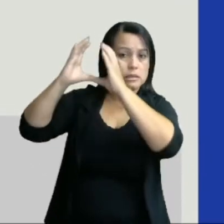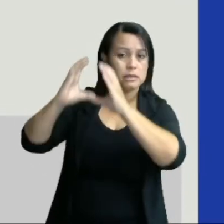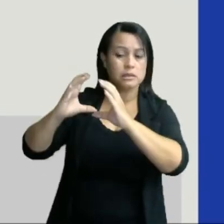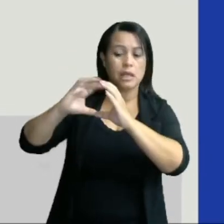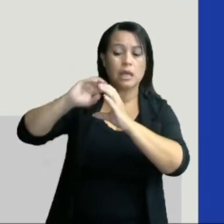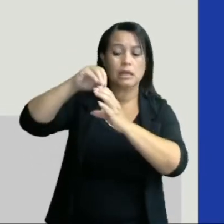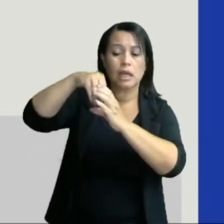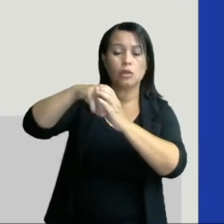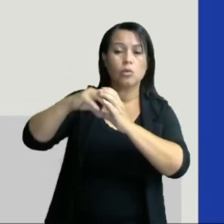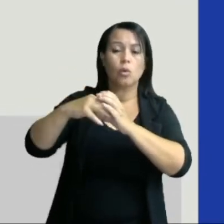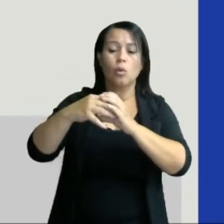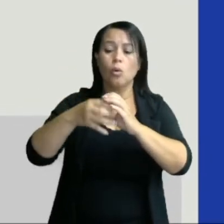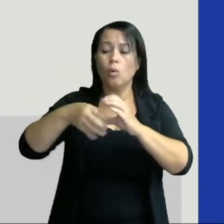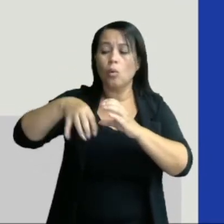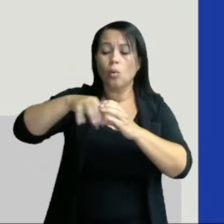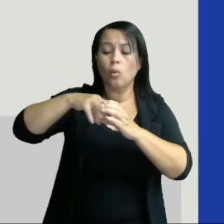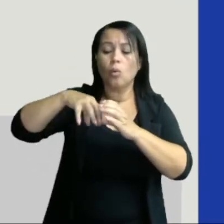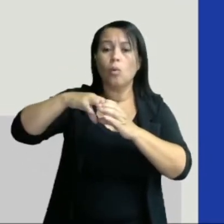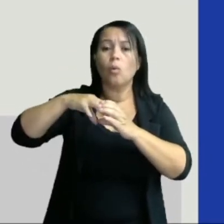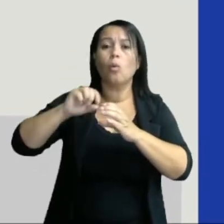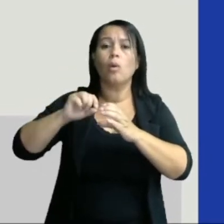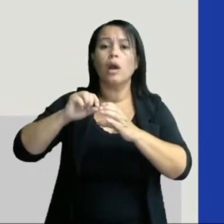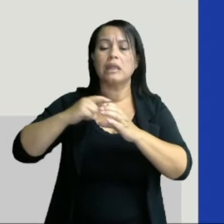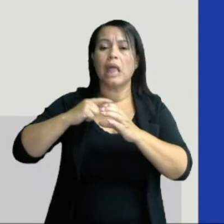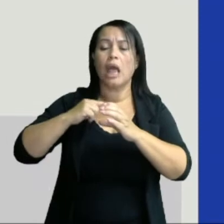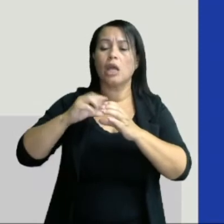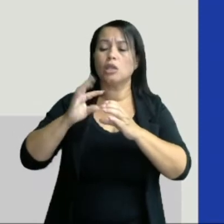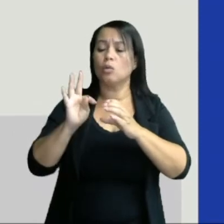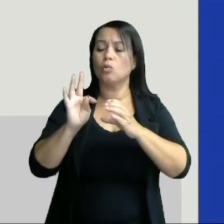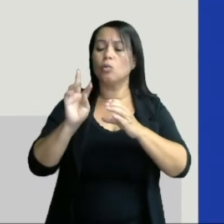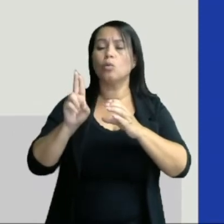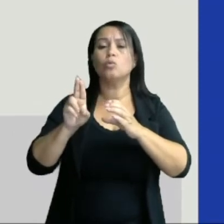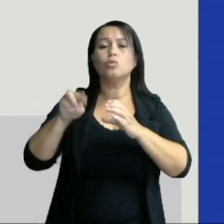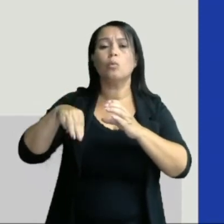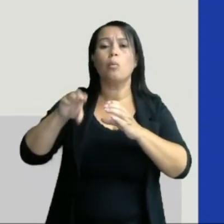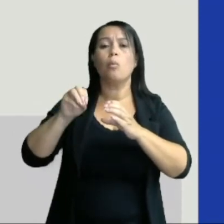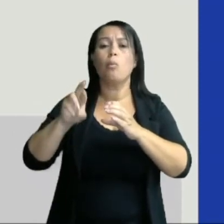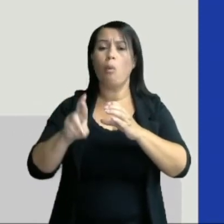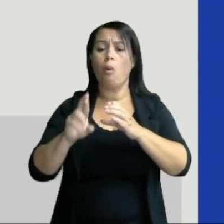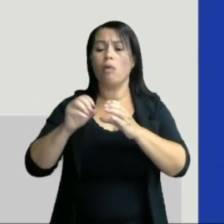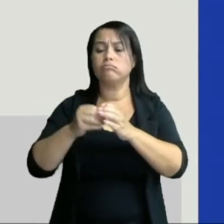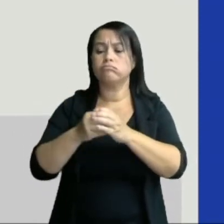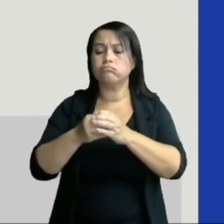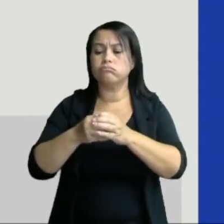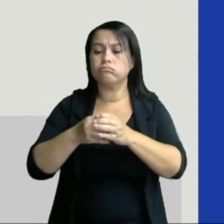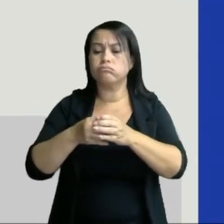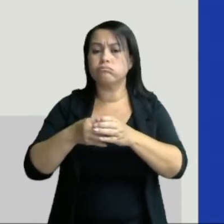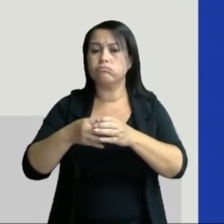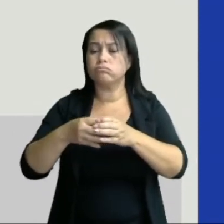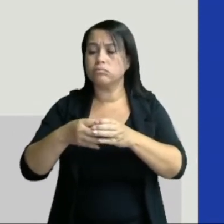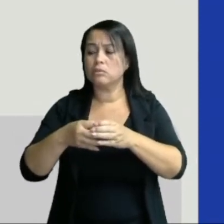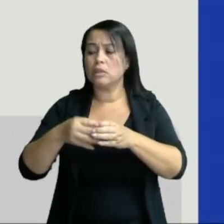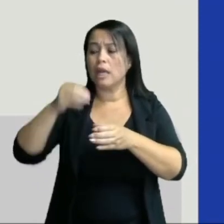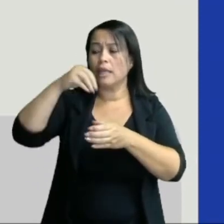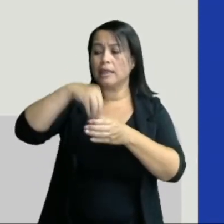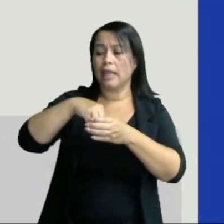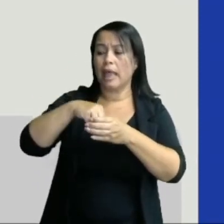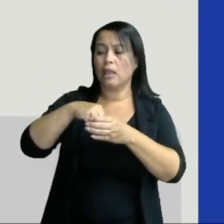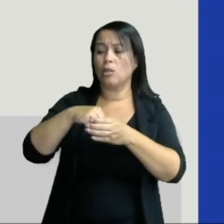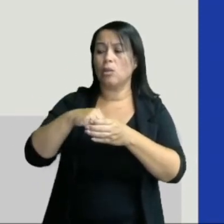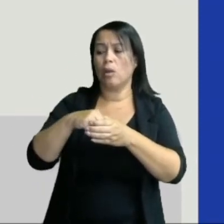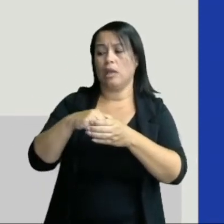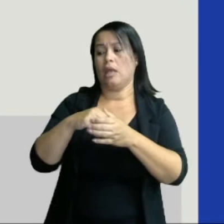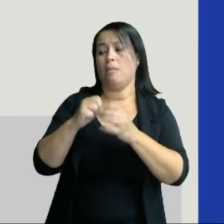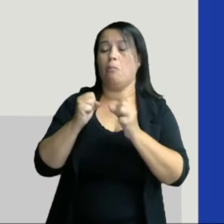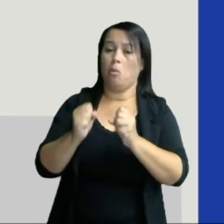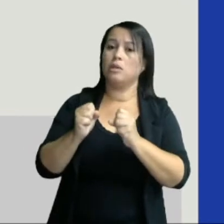das células normais do cérebro. Então, todo tumor é um crescimento anormal de células que deveriam ser normais